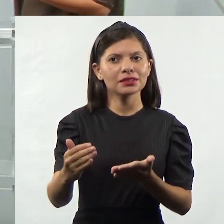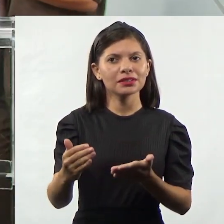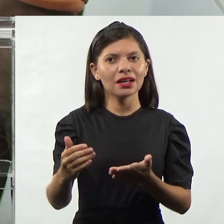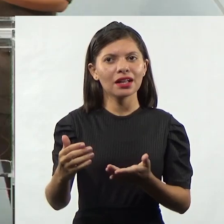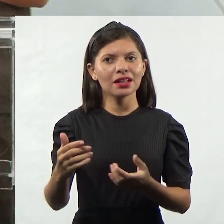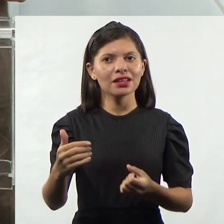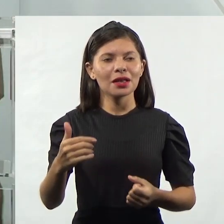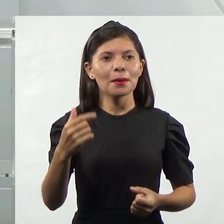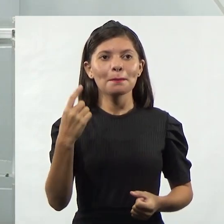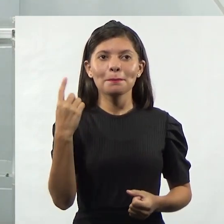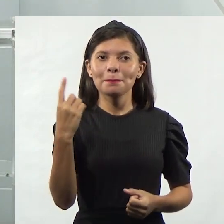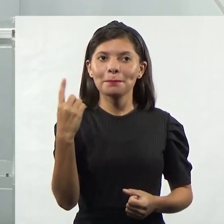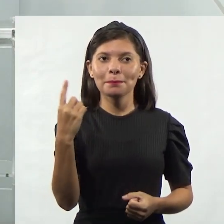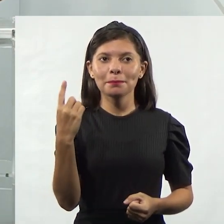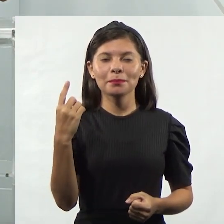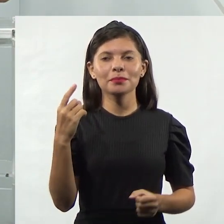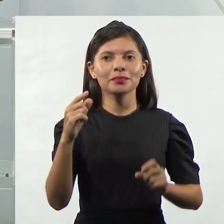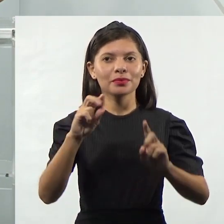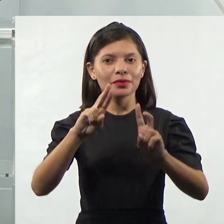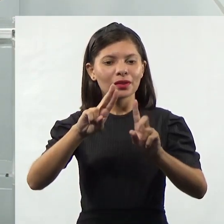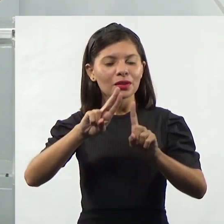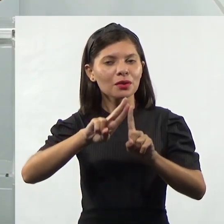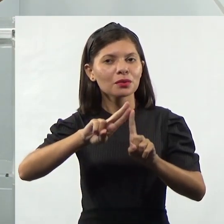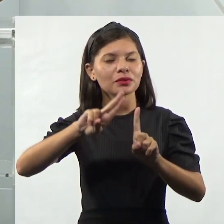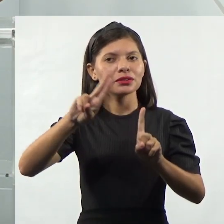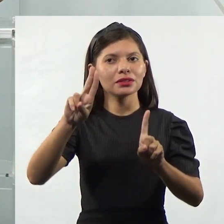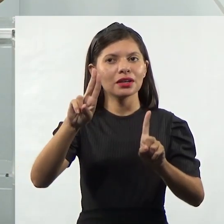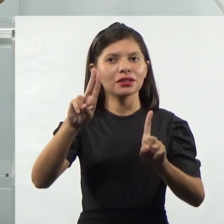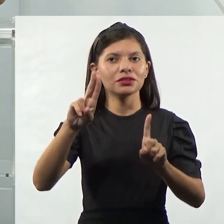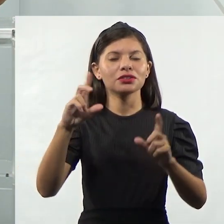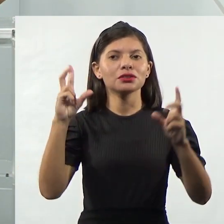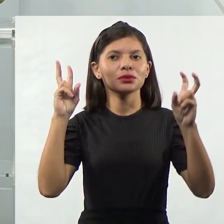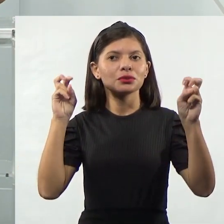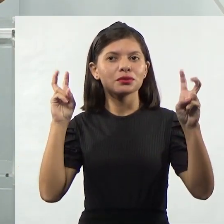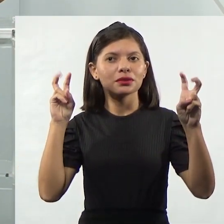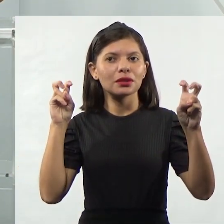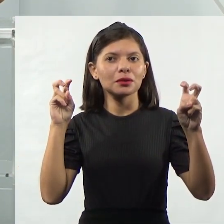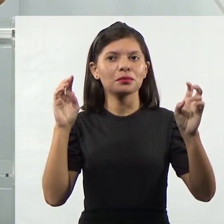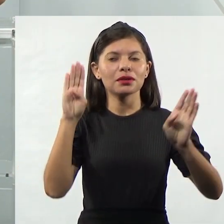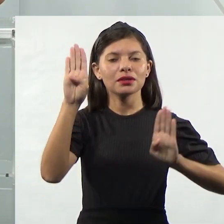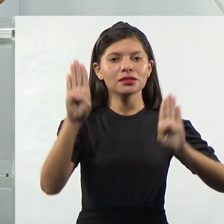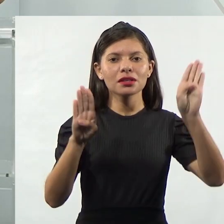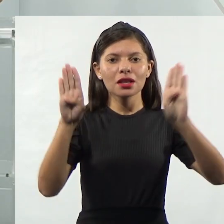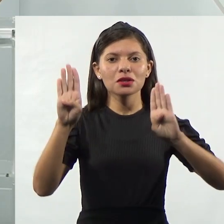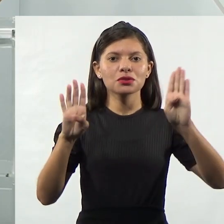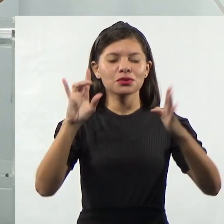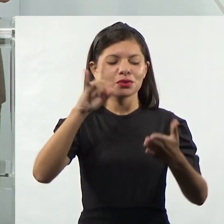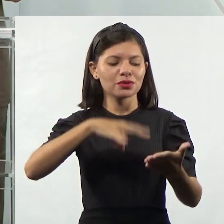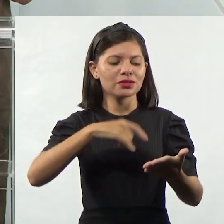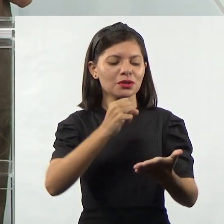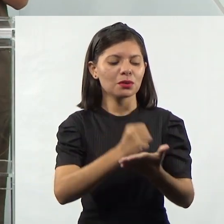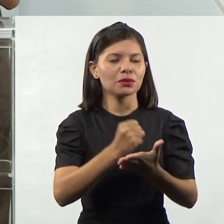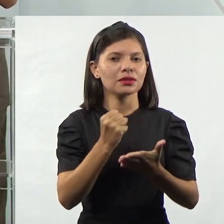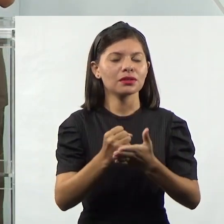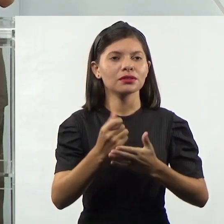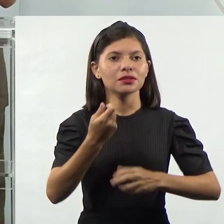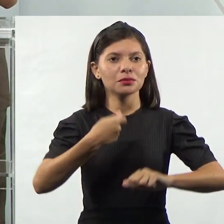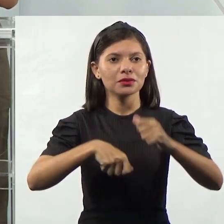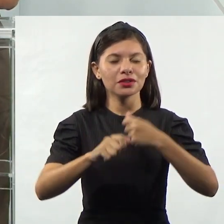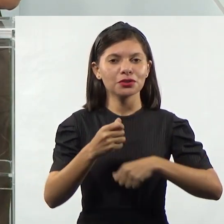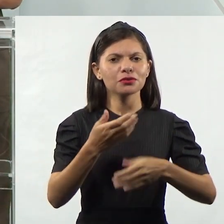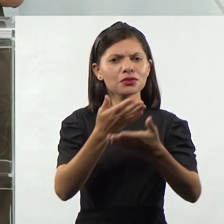a nossa primeira unidade do tema Licitações e Contratos Administrativos. Vocês